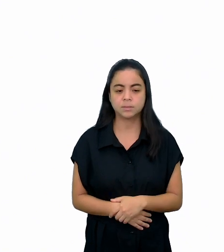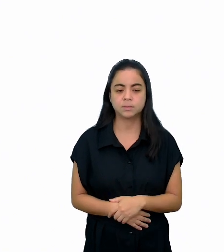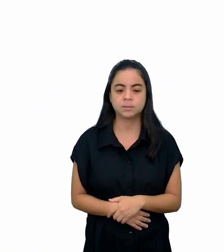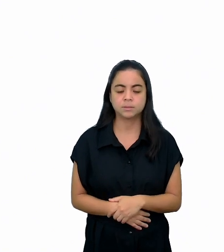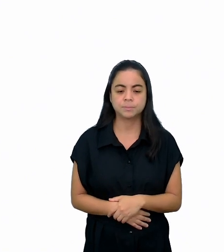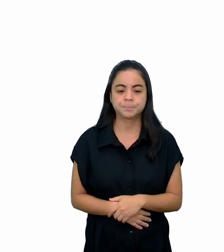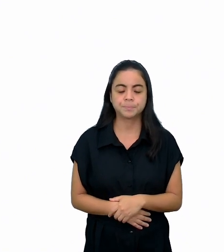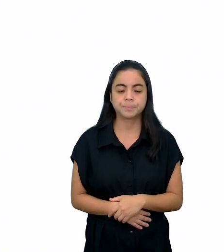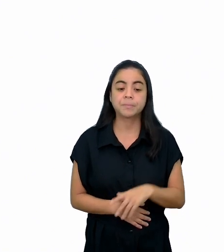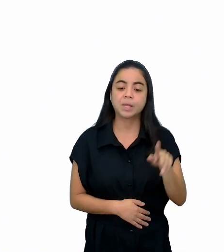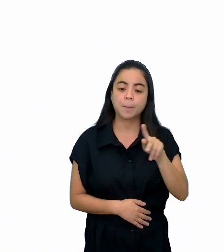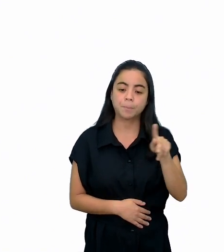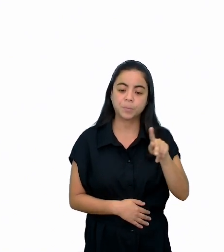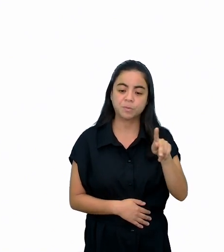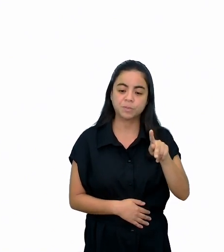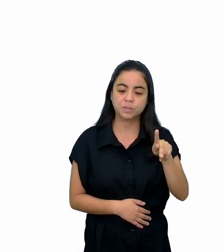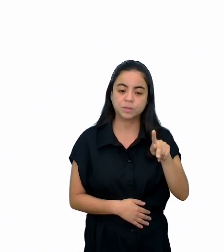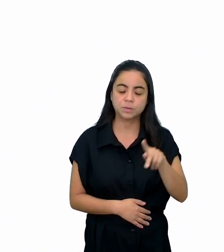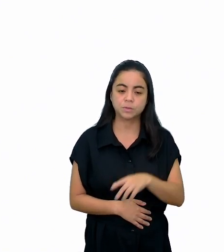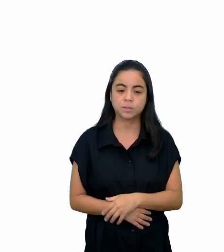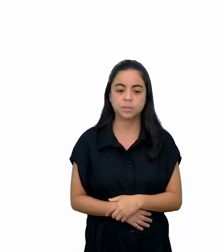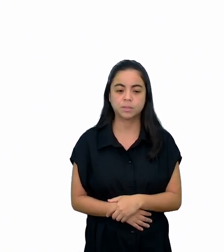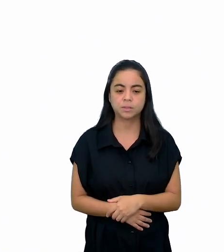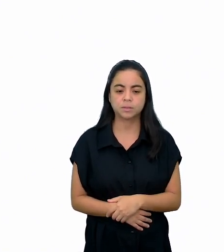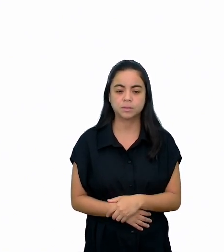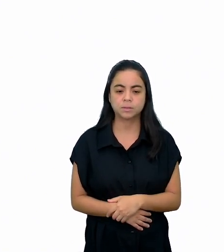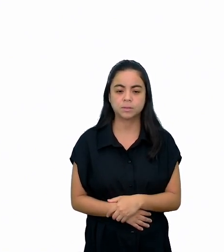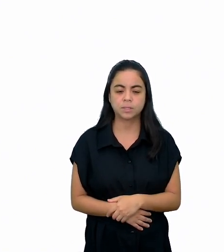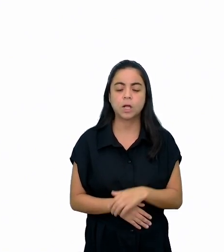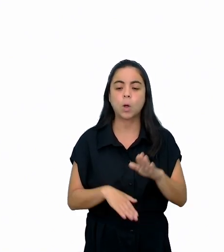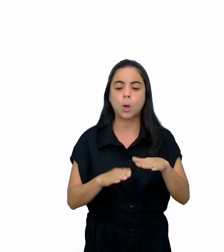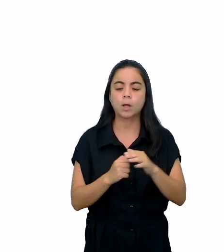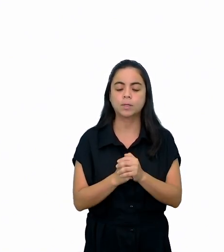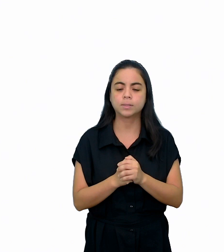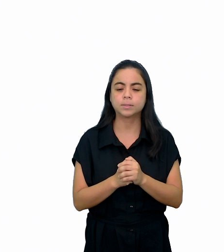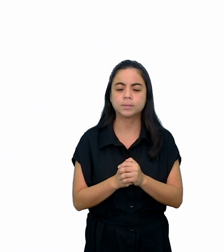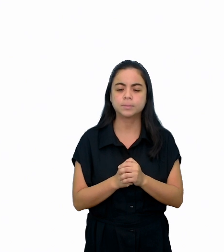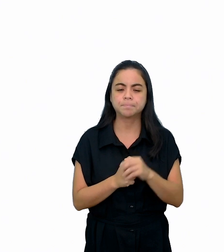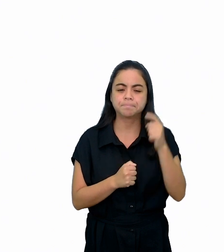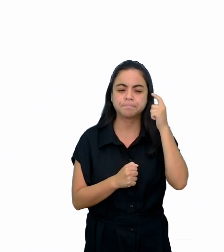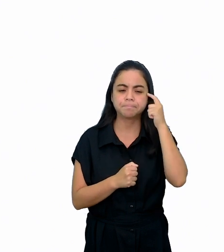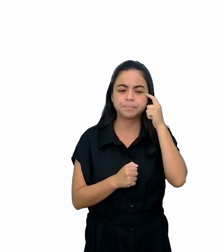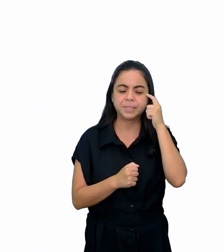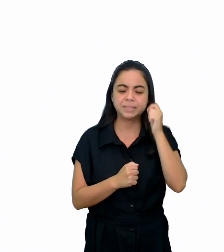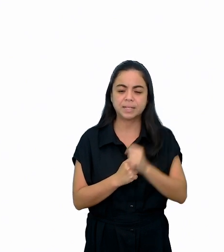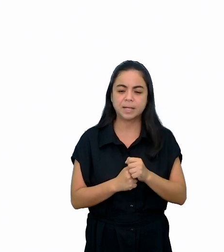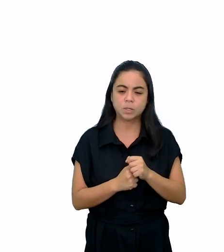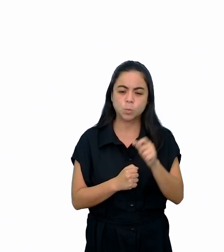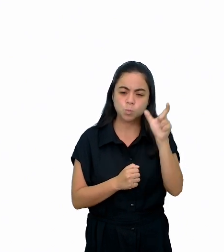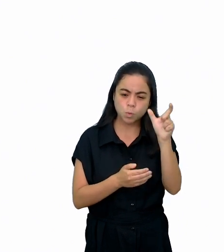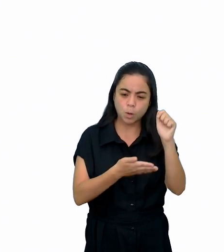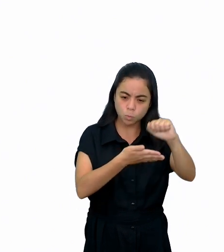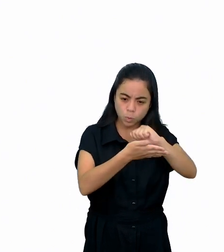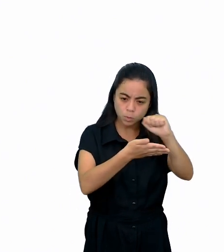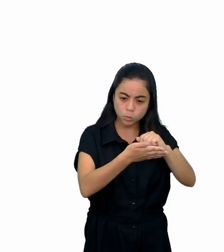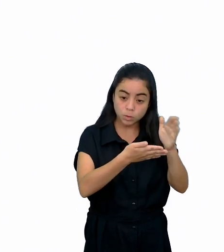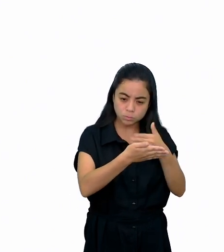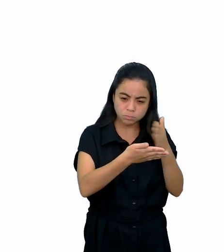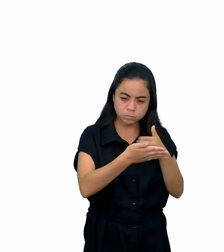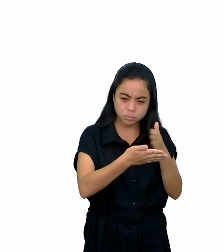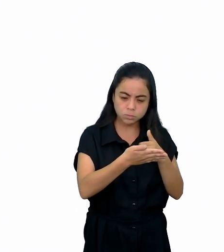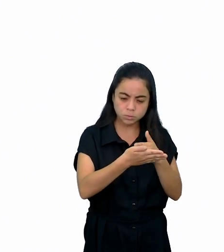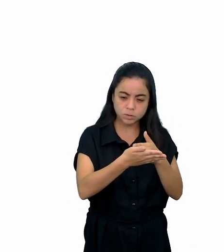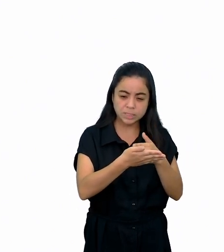A professora, de acordo com Pires, Cury e Campos, né, elas destacam